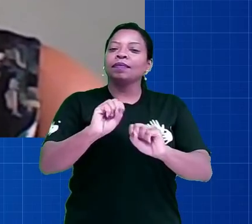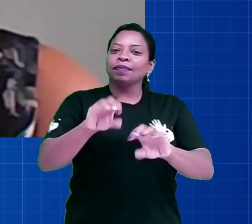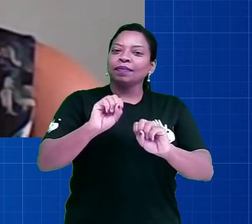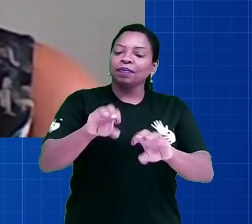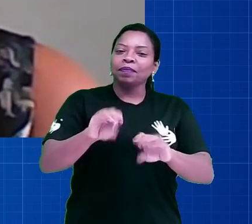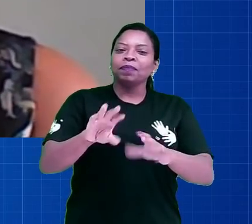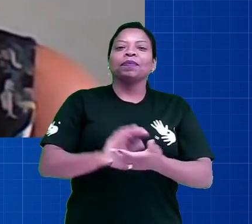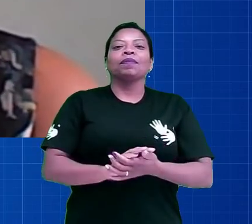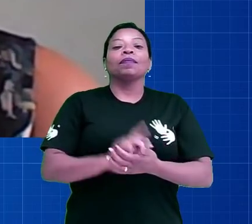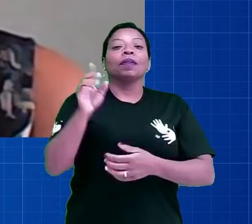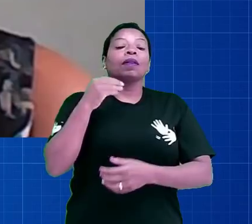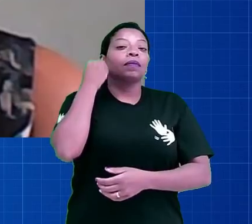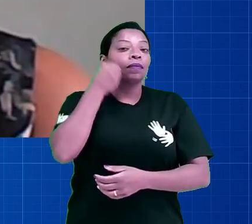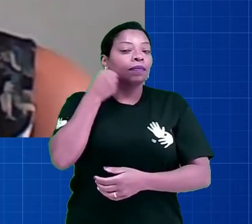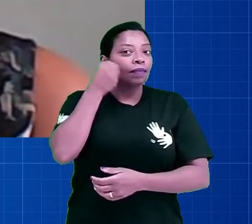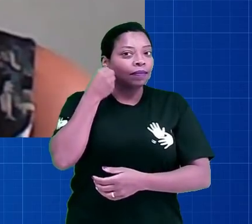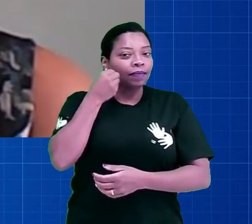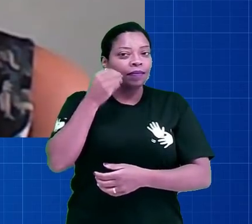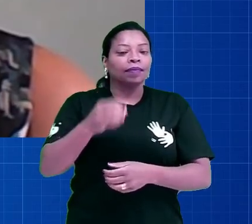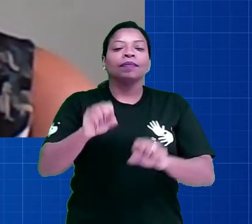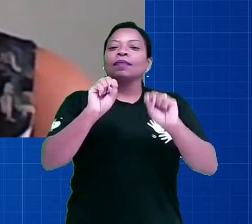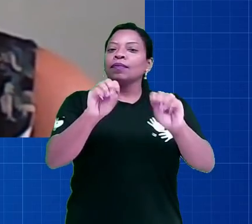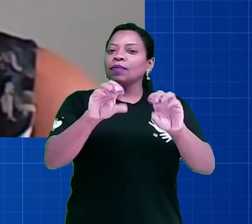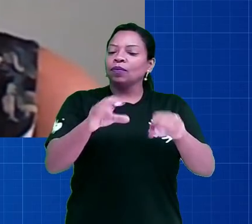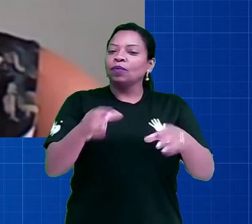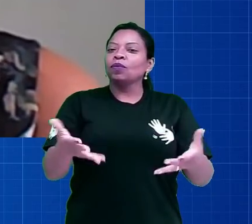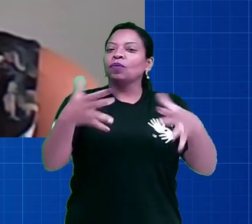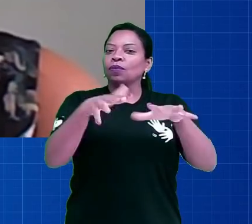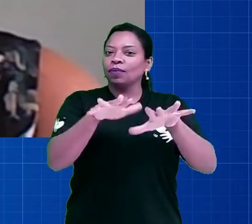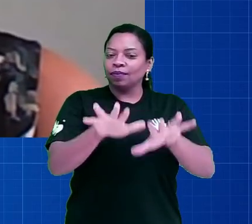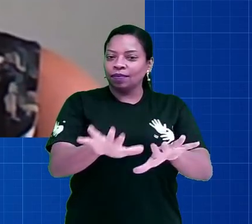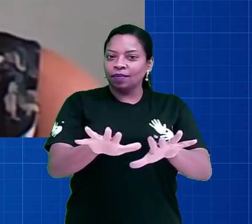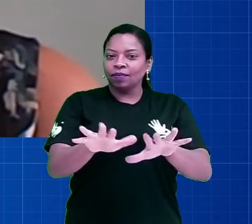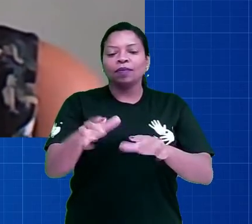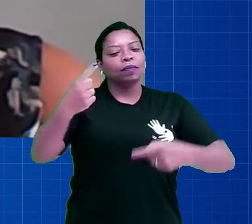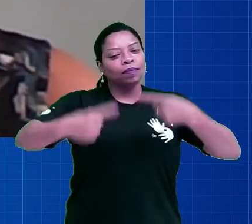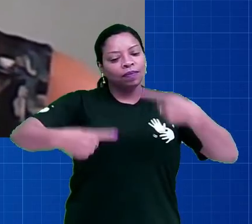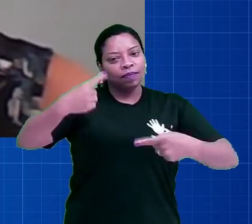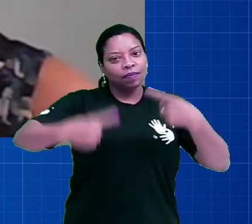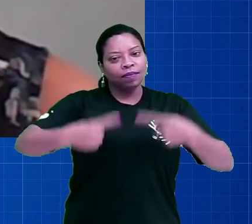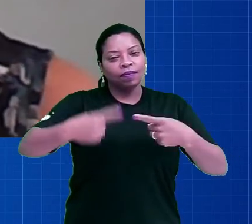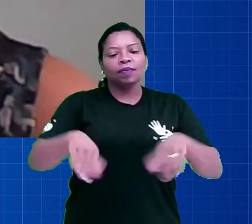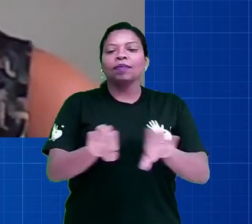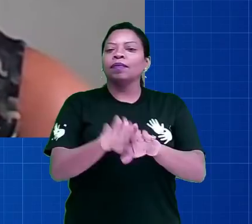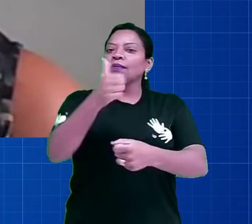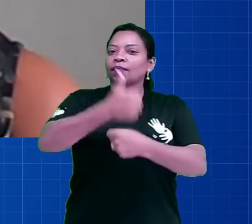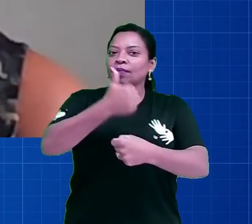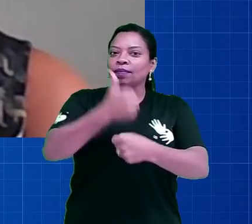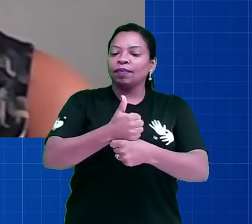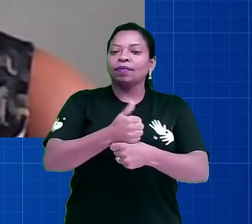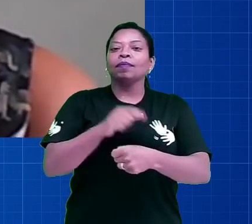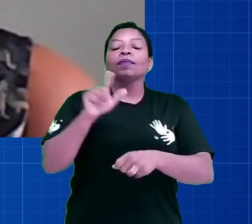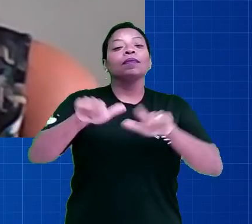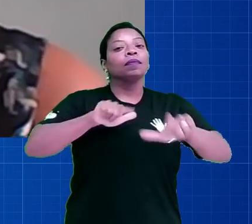Tem experiência na área de educação inclusiva, política, gestão e educacional. Atua principalmente nas seguintes